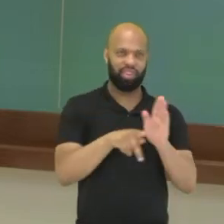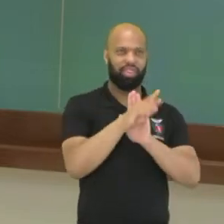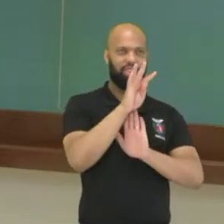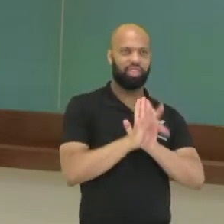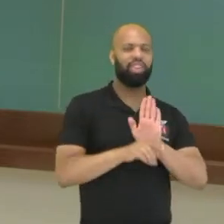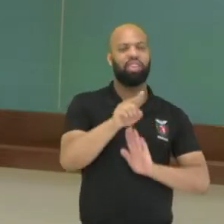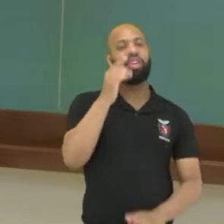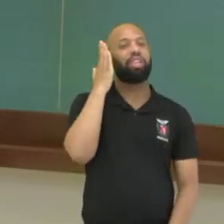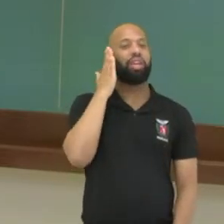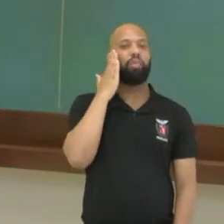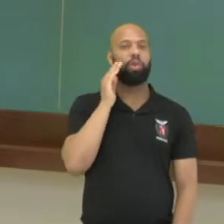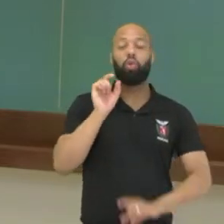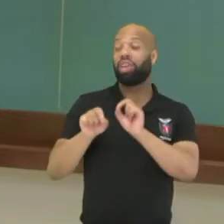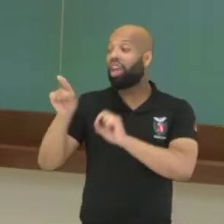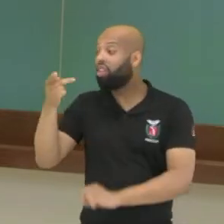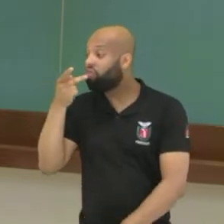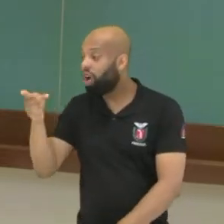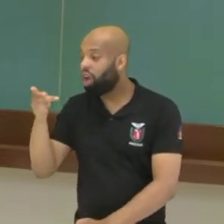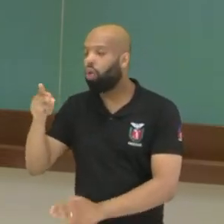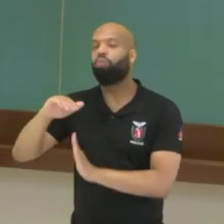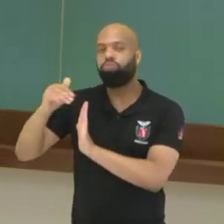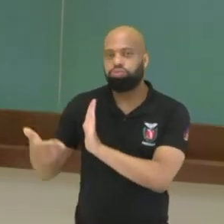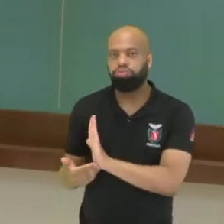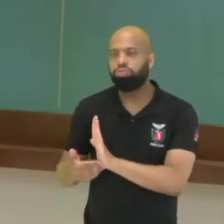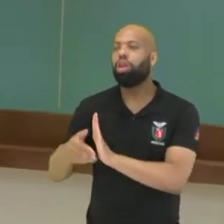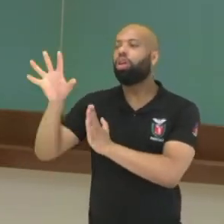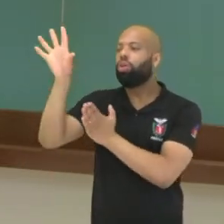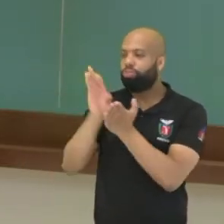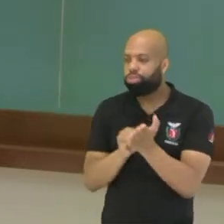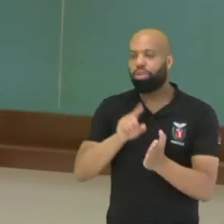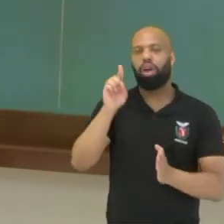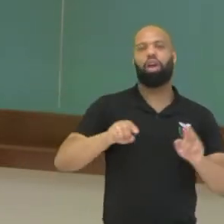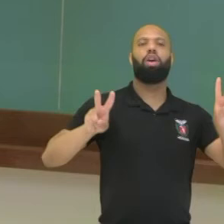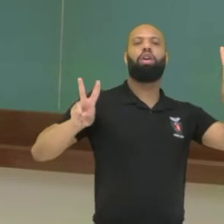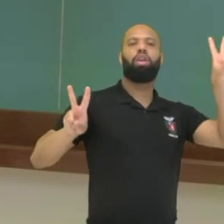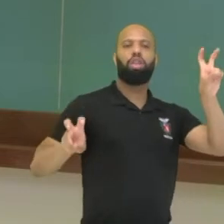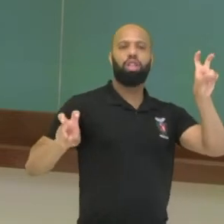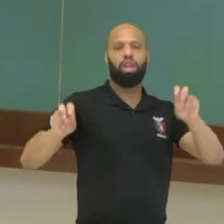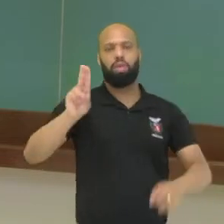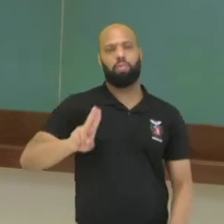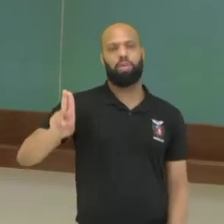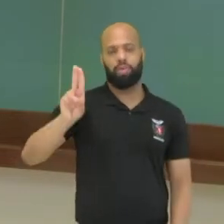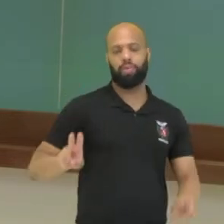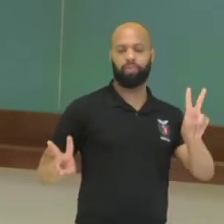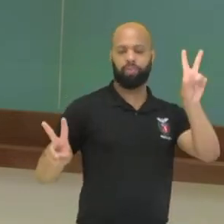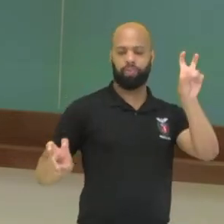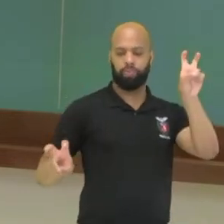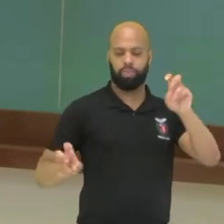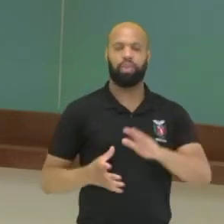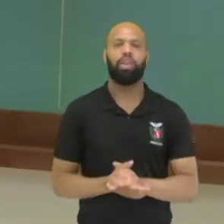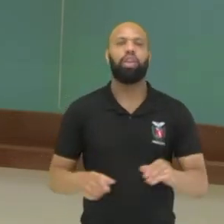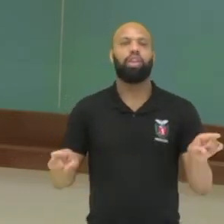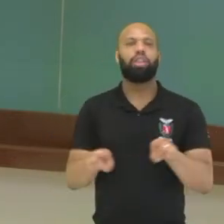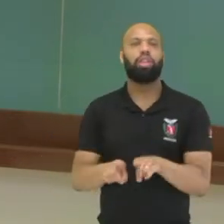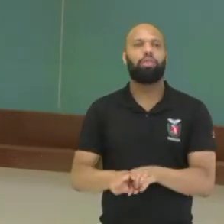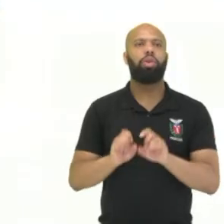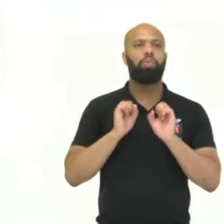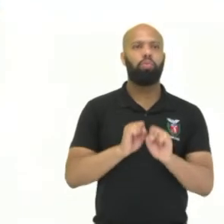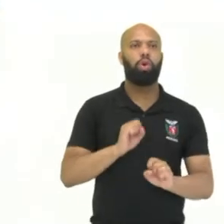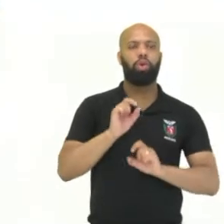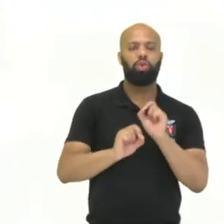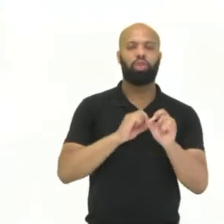você saber que é o discurso direto do entrevistado. Então, a citação direta. A linguagem pode ser